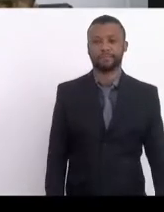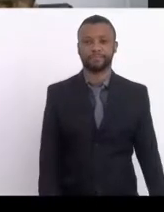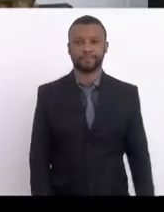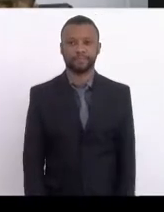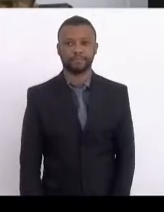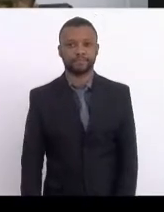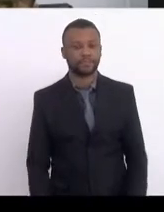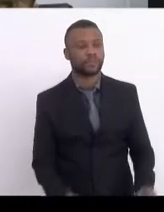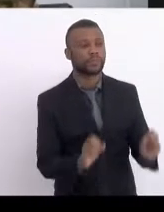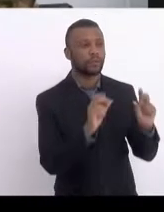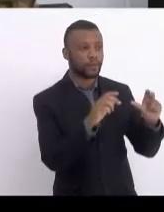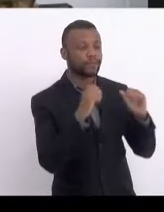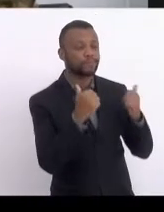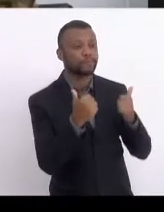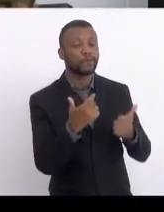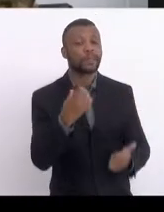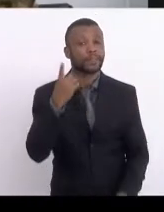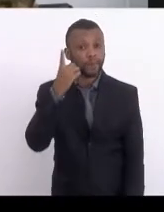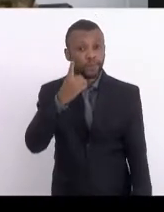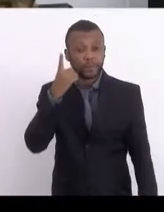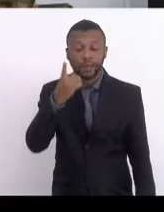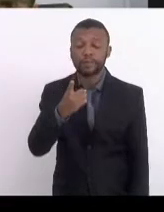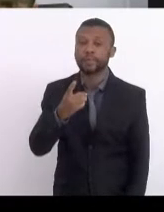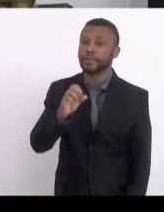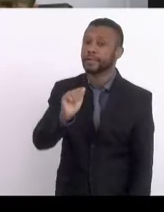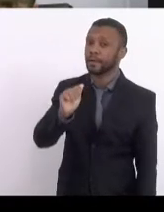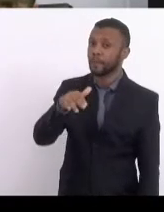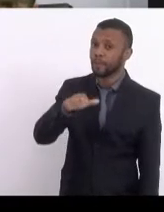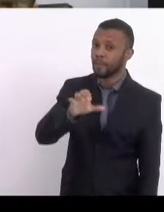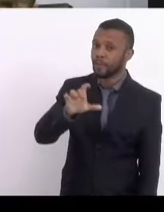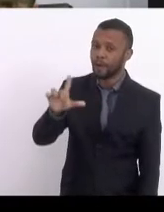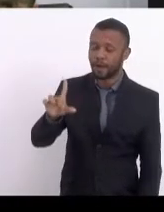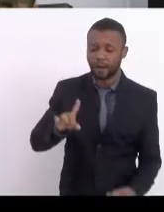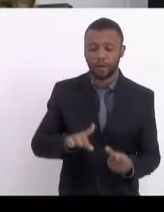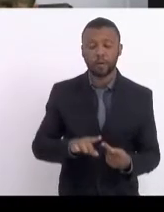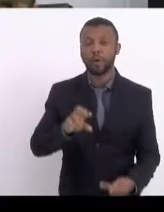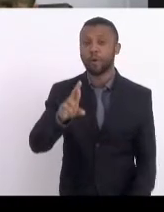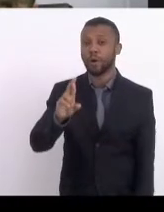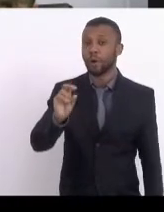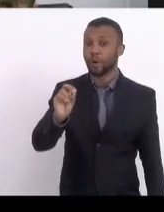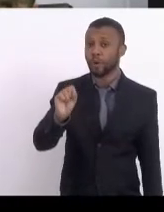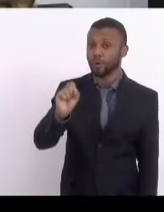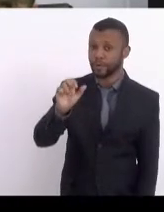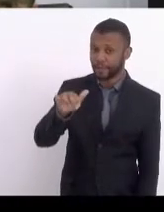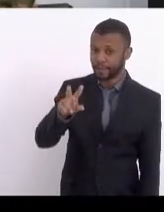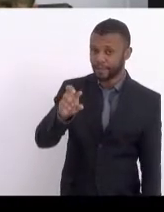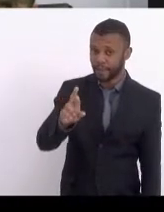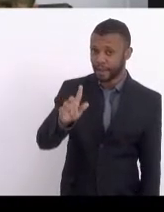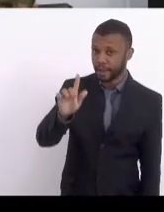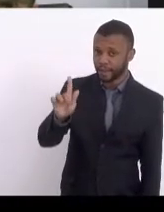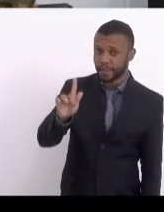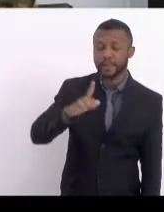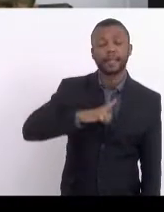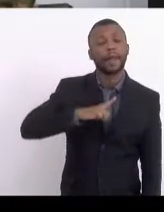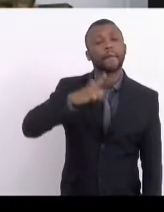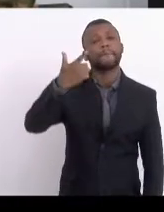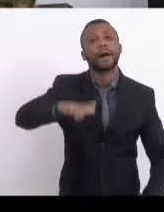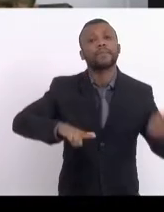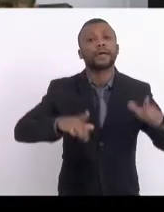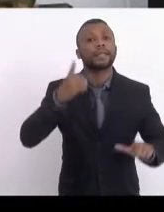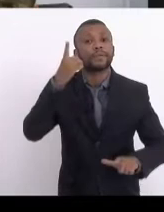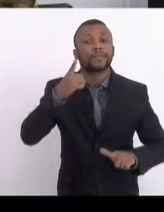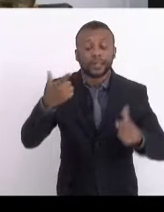deputado Samuel Malafaia. Rosenberg Reis. Tem mais deputado? Também me